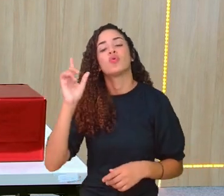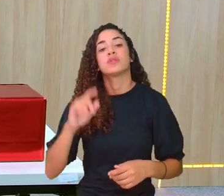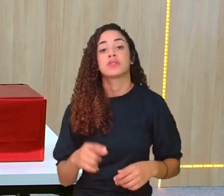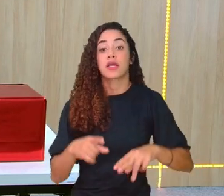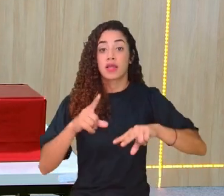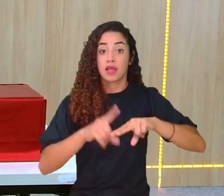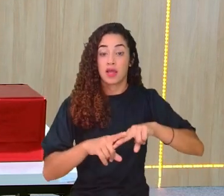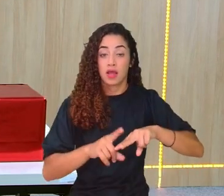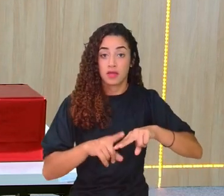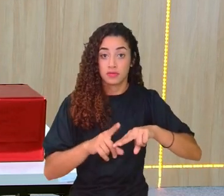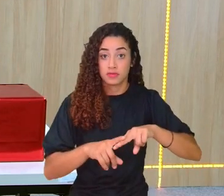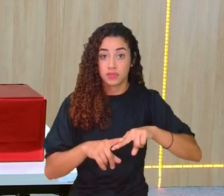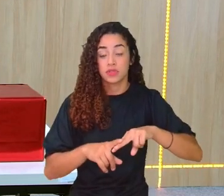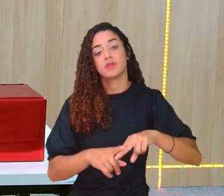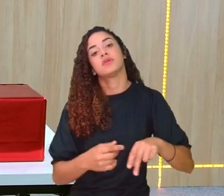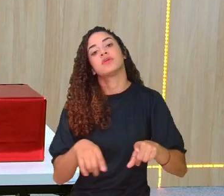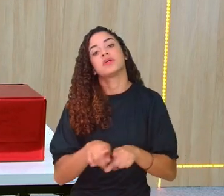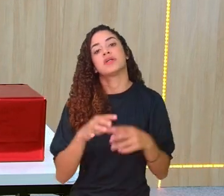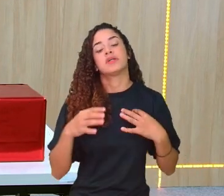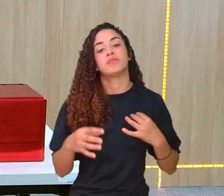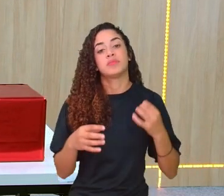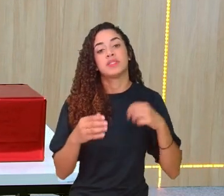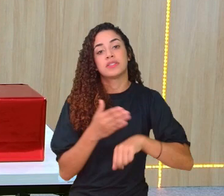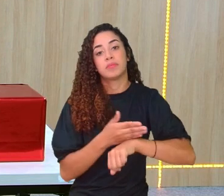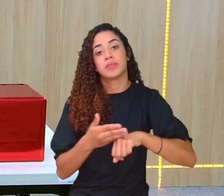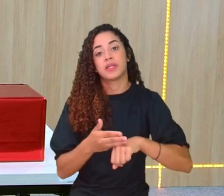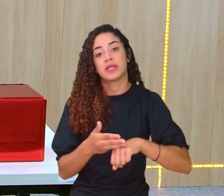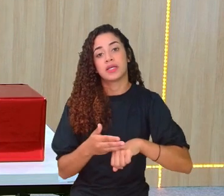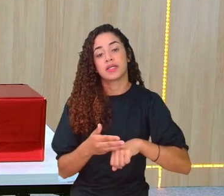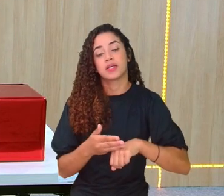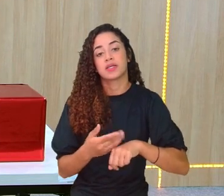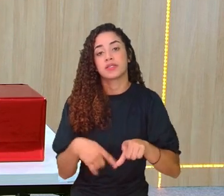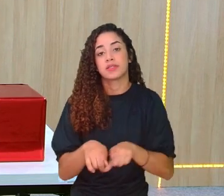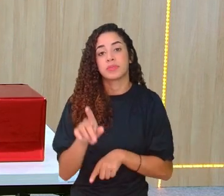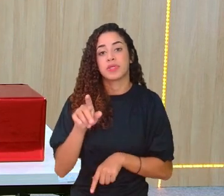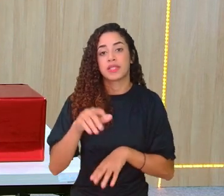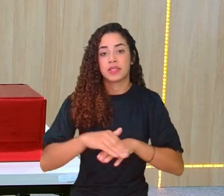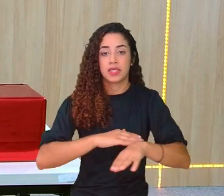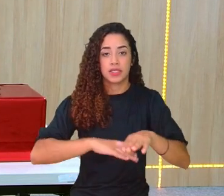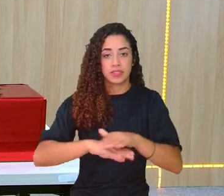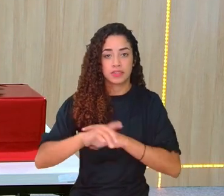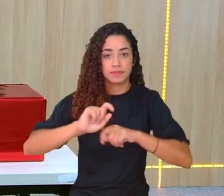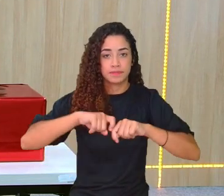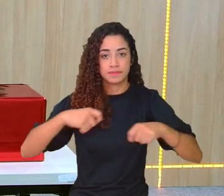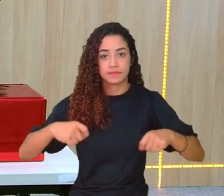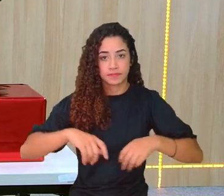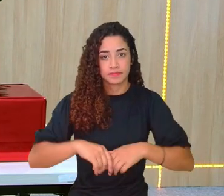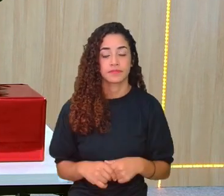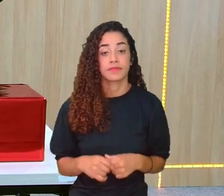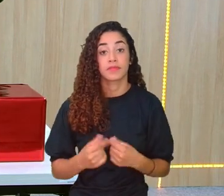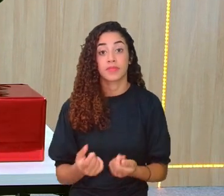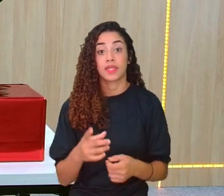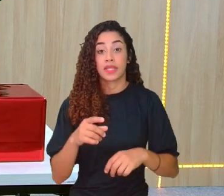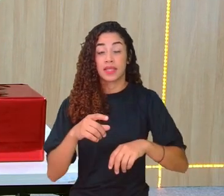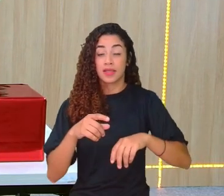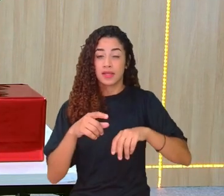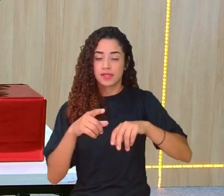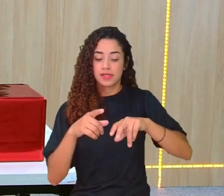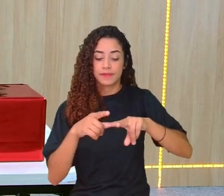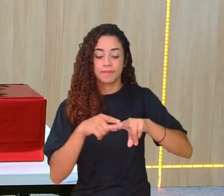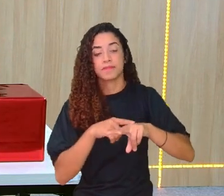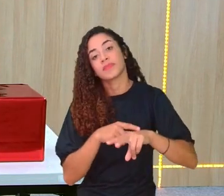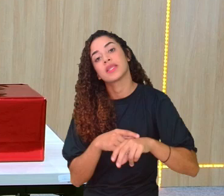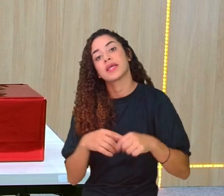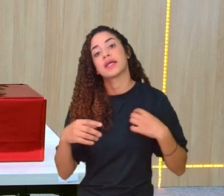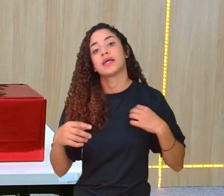camisa branca e tênis. Então, com a camisa branca, eu tenho duas possibilidades de escolha. Calça